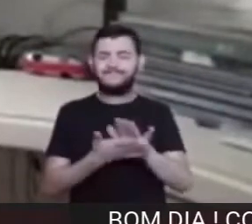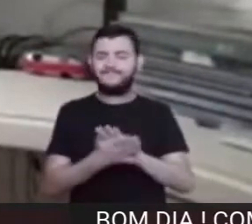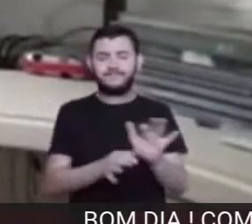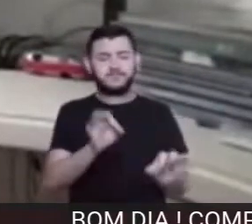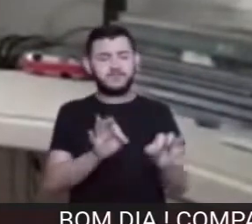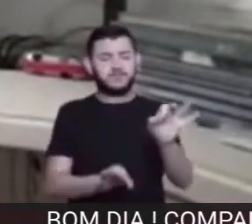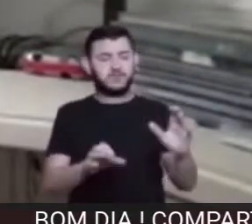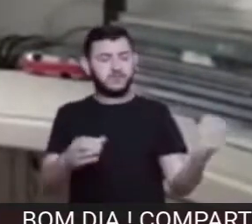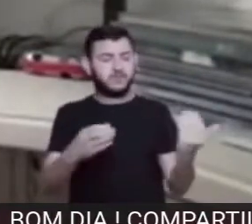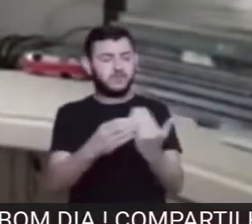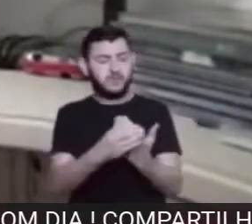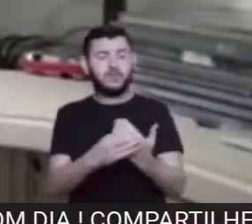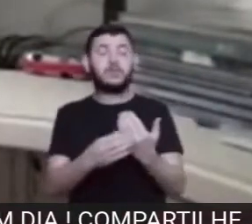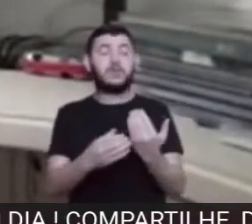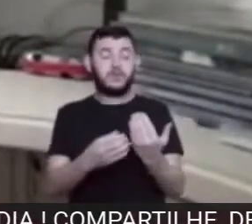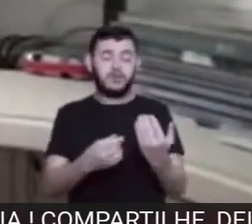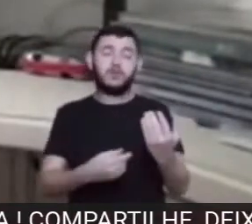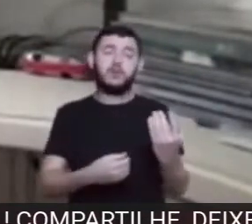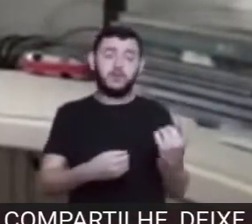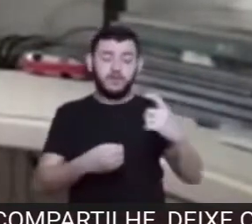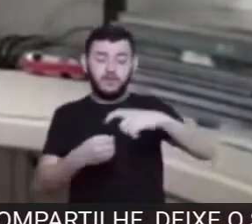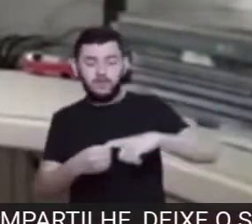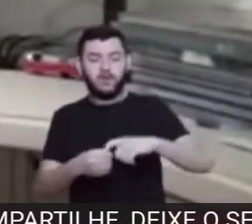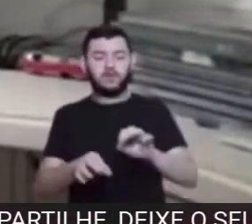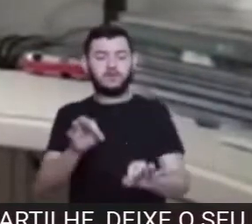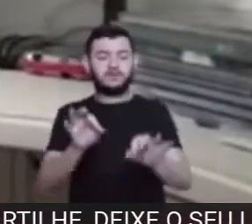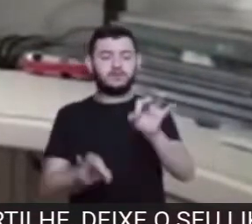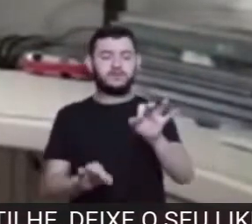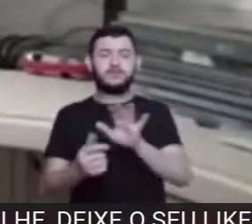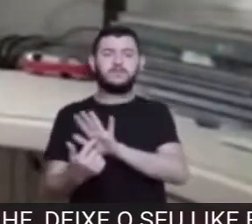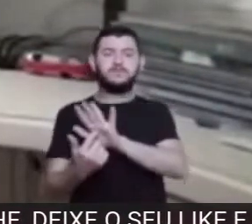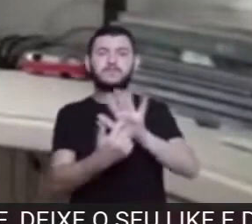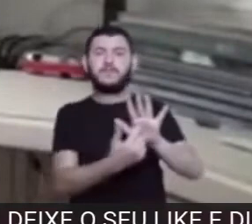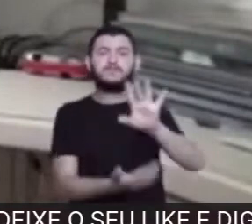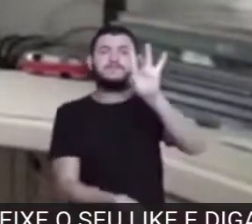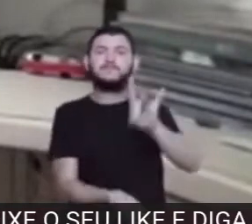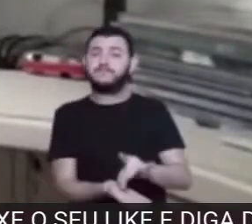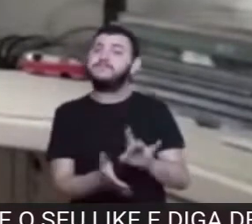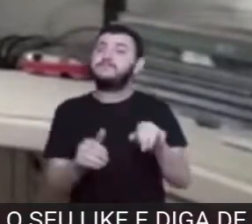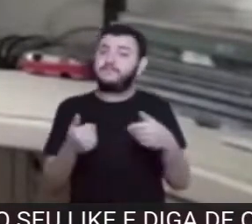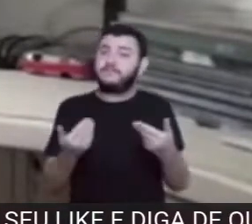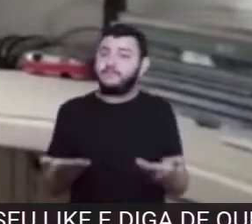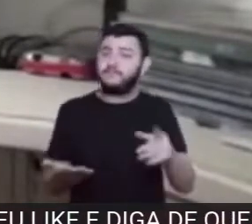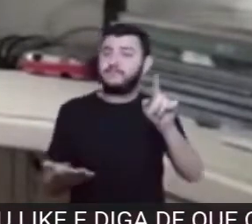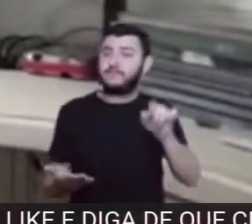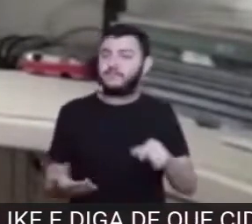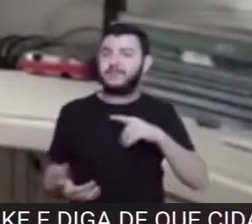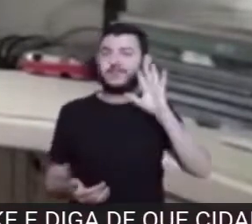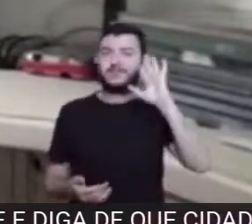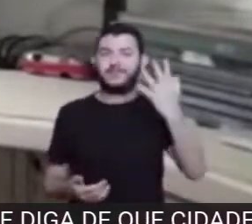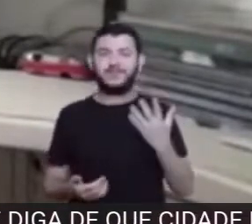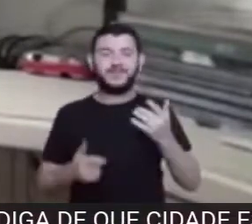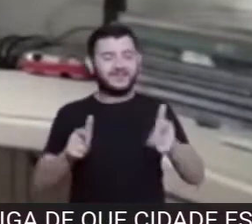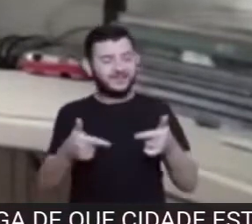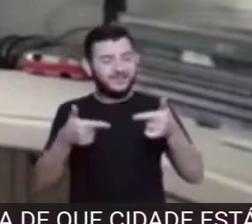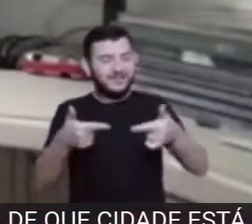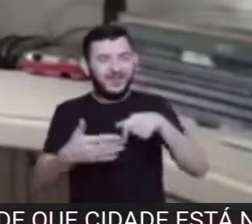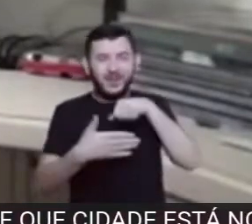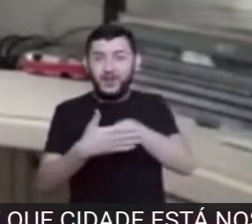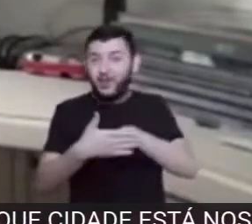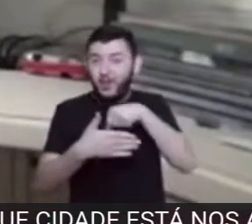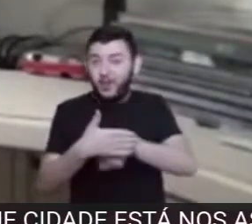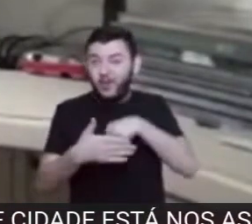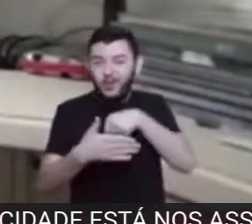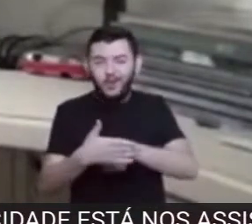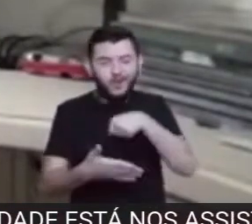justiça e começa a trazer a verdade à tona. E isso é fruto da sua luta, da sua resistência, da sua persistência